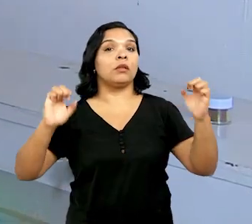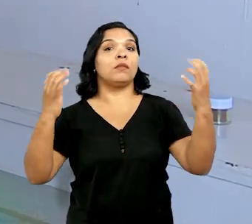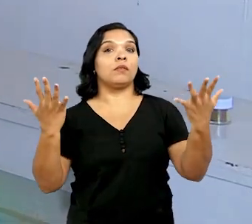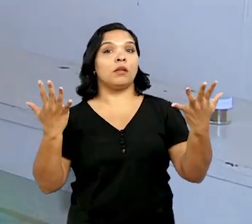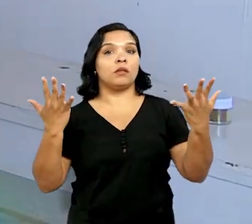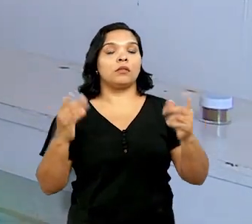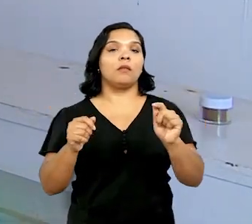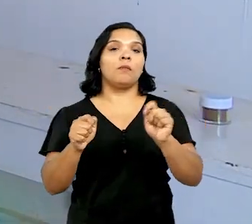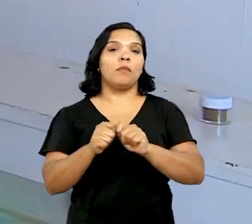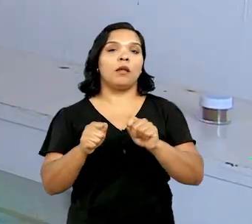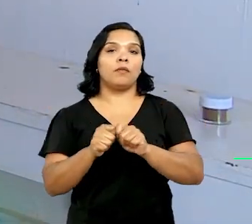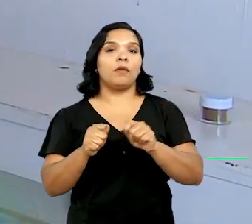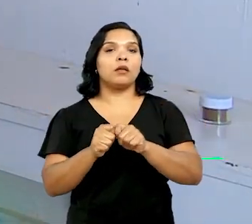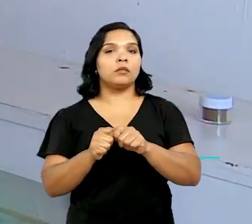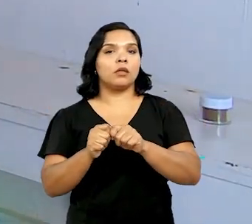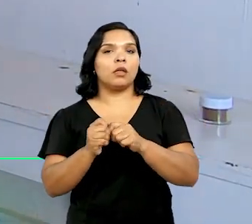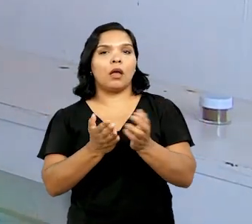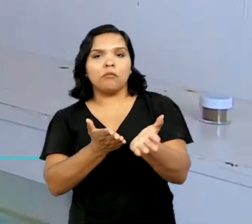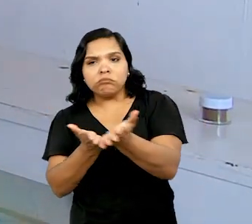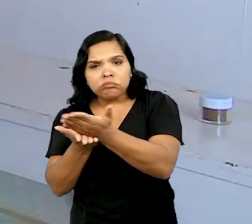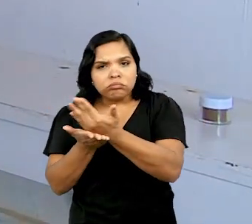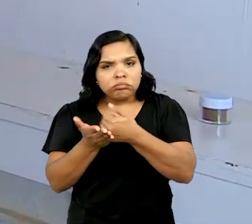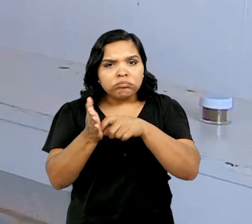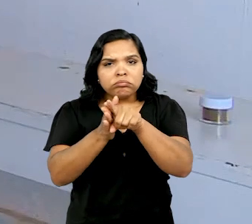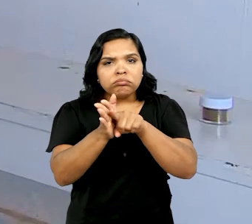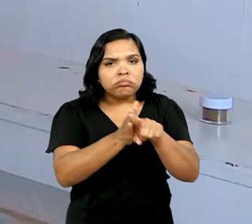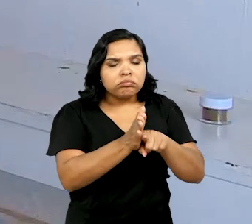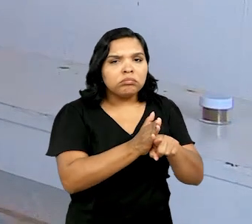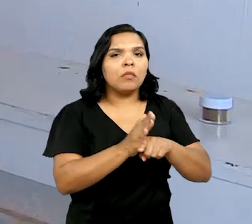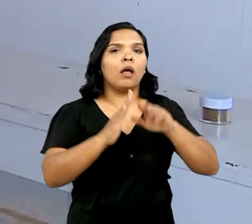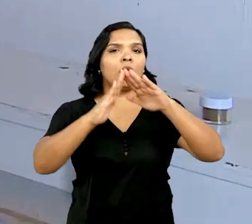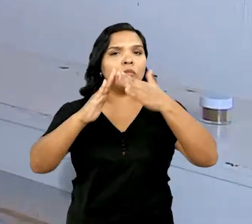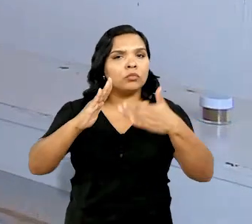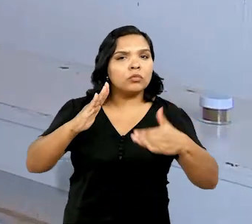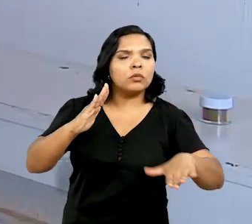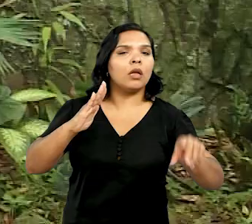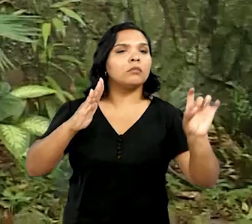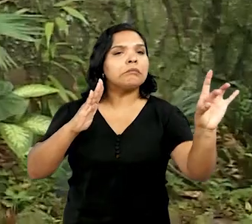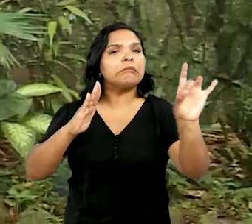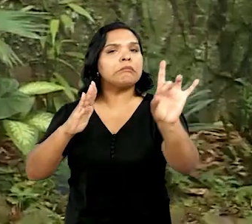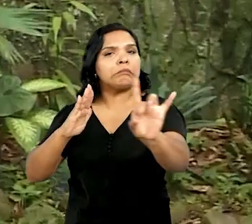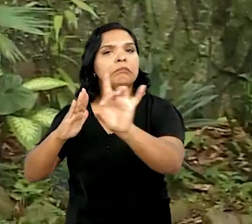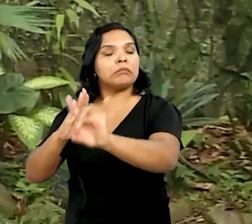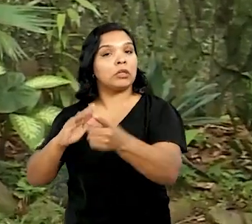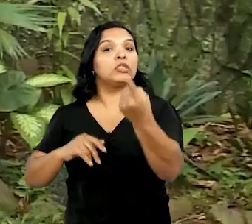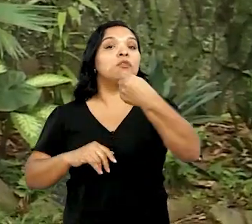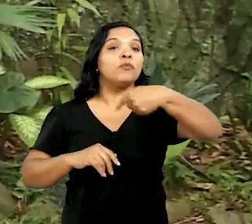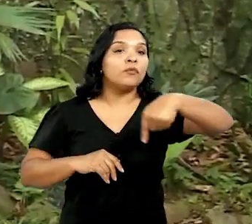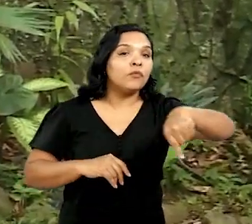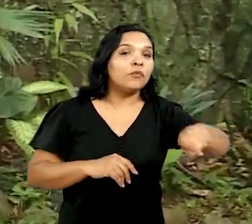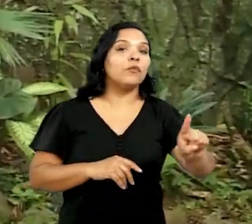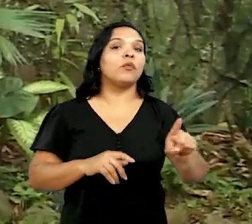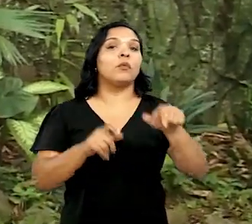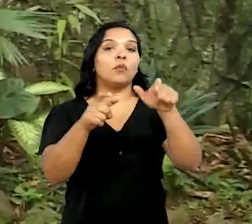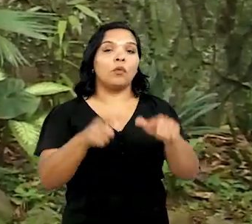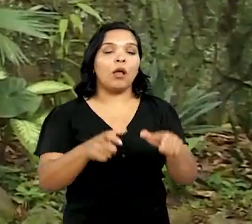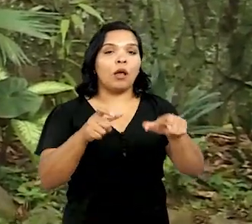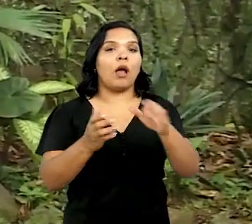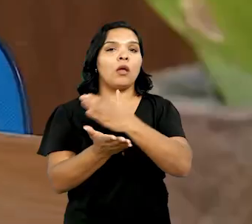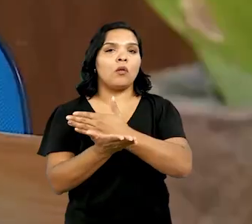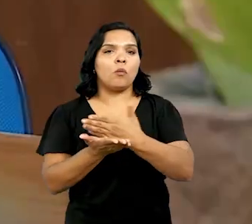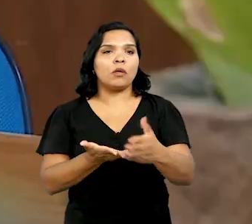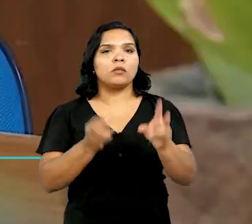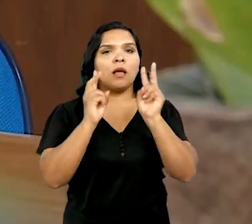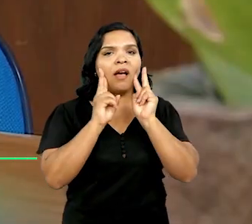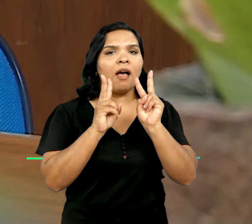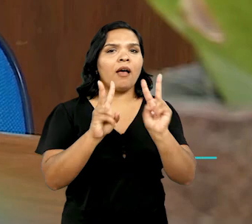eventos para se fazer um levantamento dos terreiros. Quando a gente foi para campo, a gente